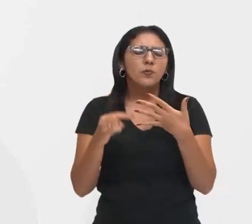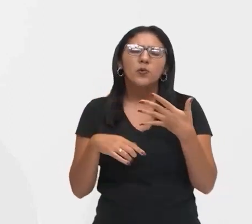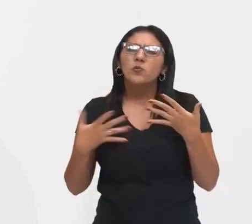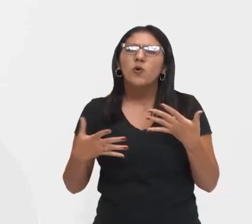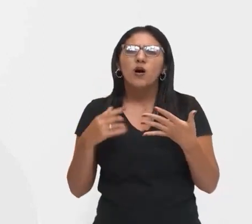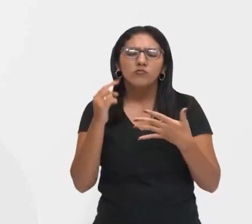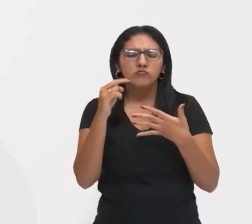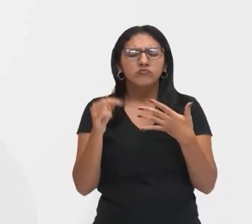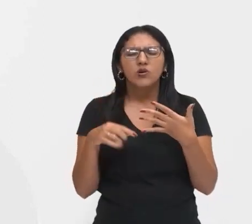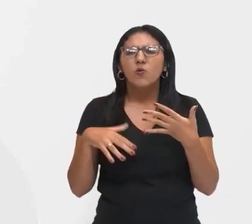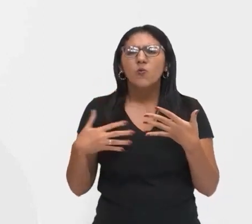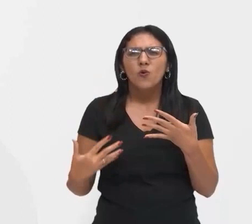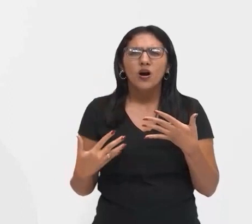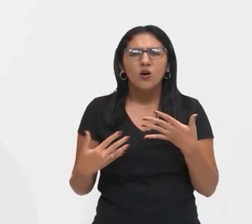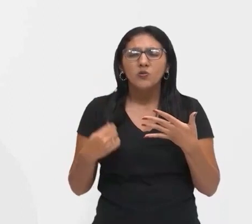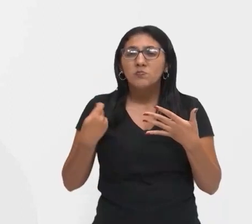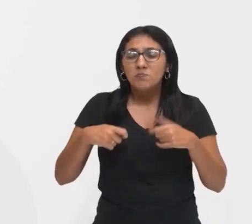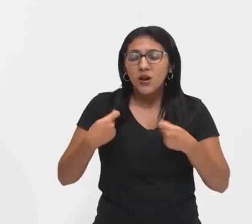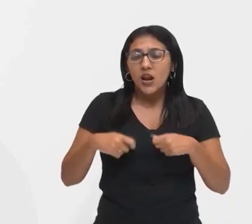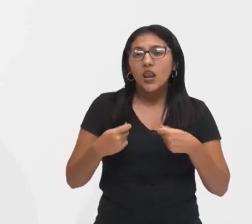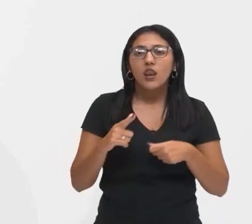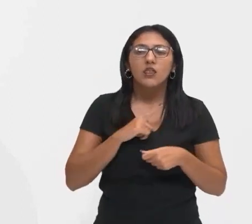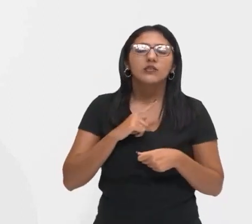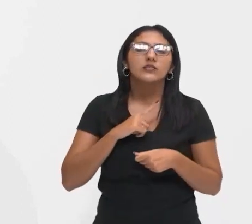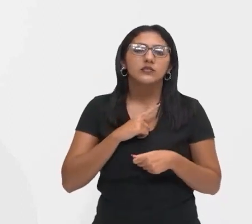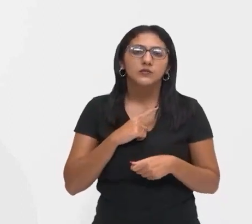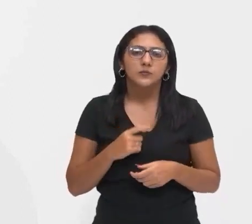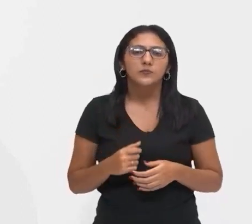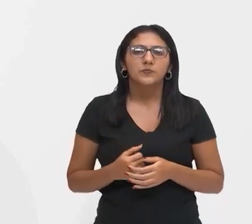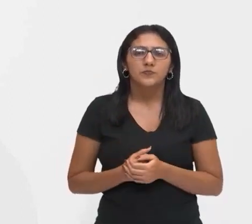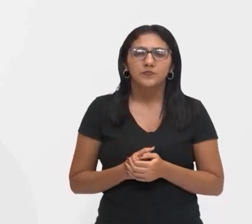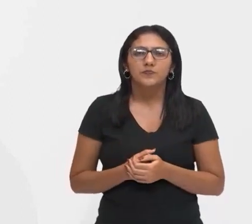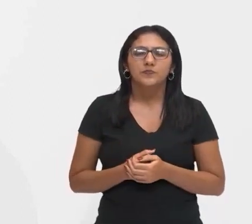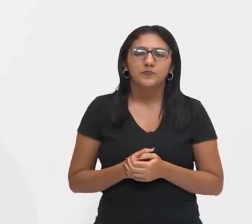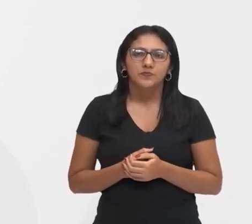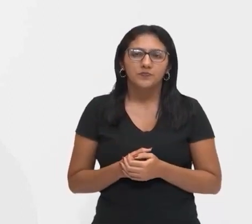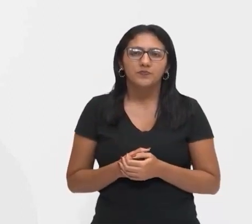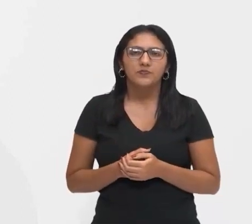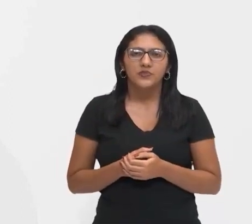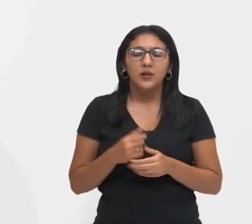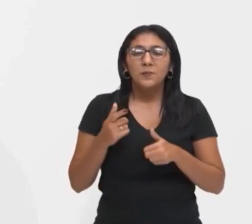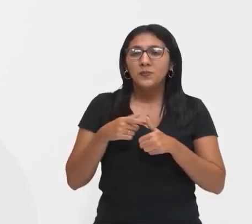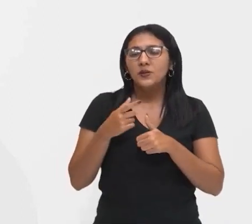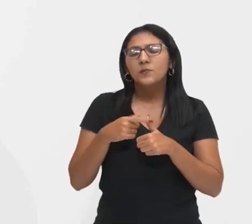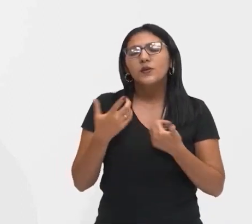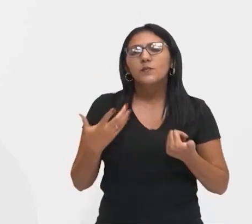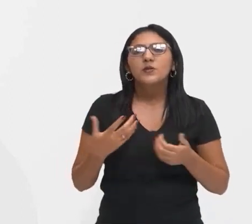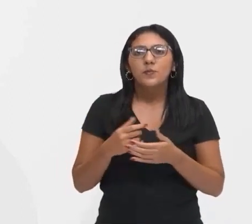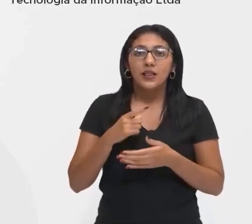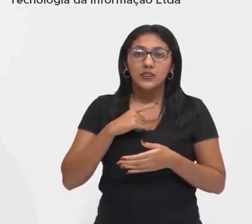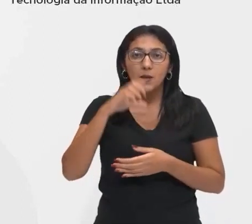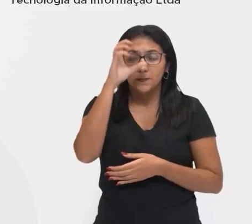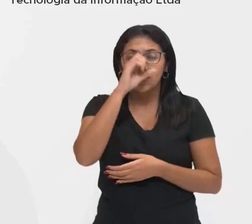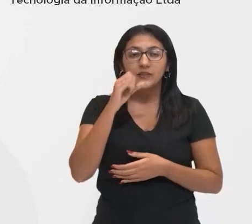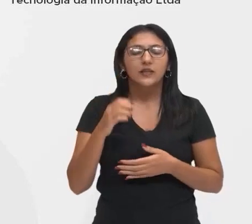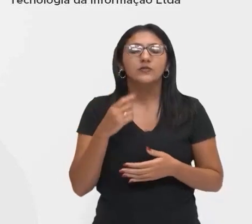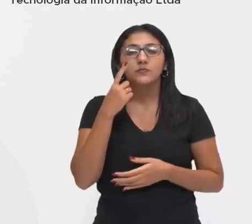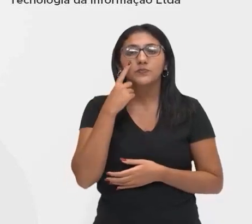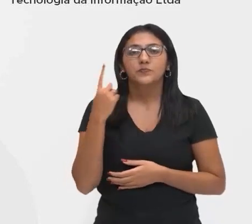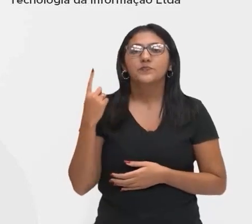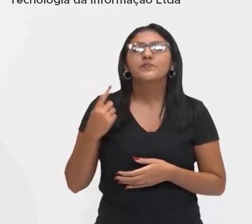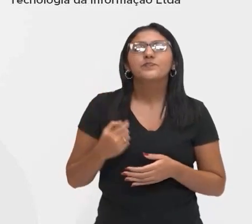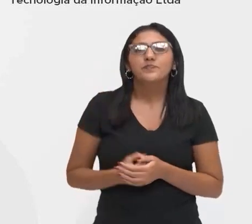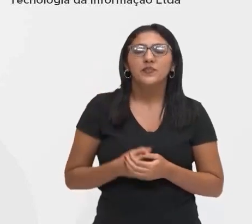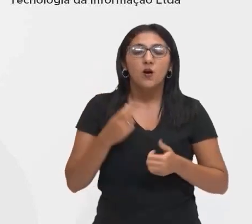5 passos que devem acontecer, né? Primeiramente, para que aconteça essa aprendizagem? Vamos ver?